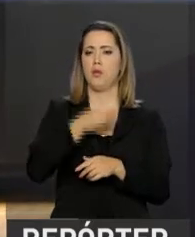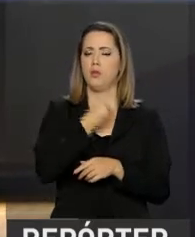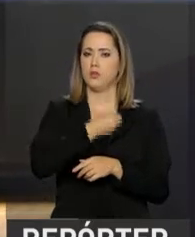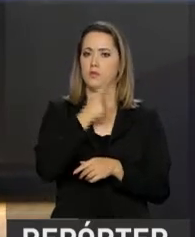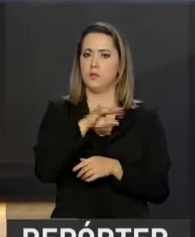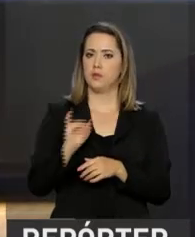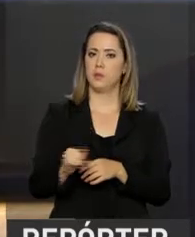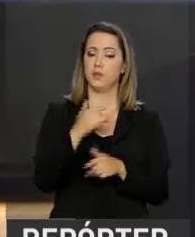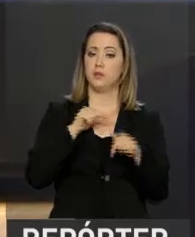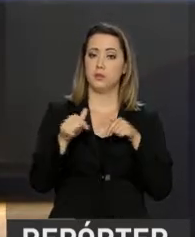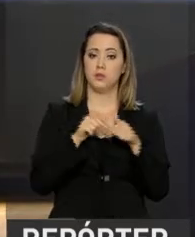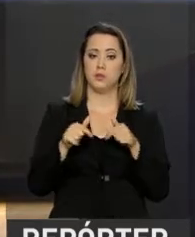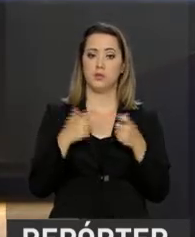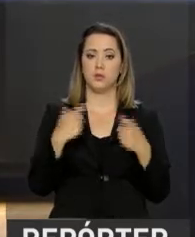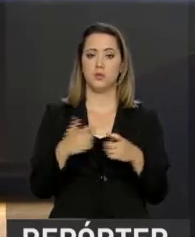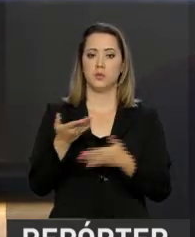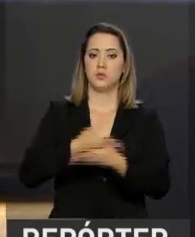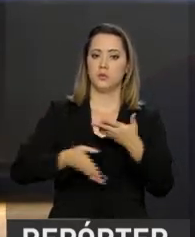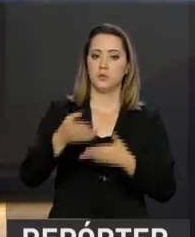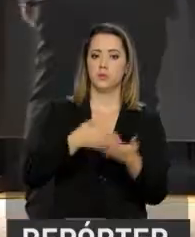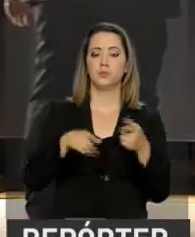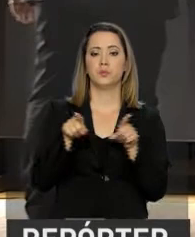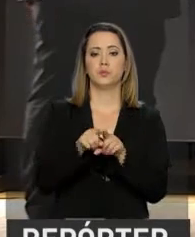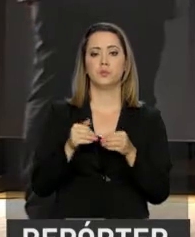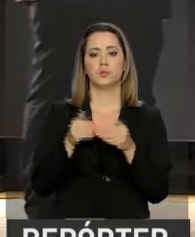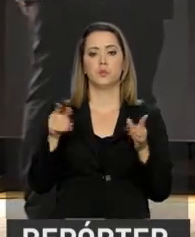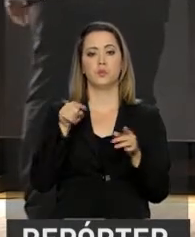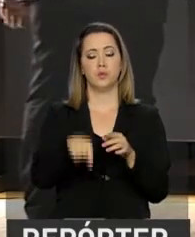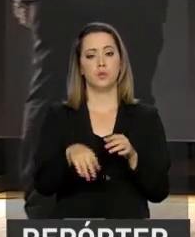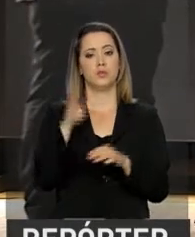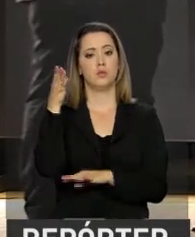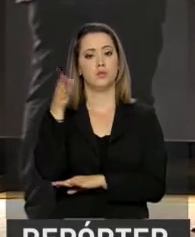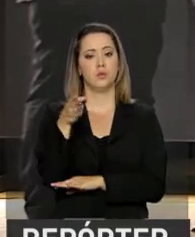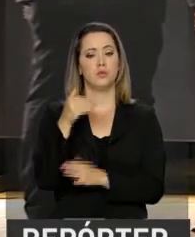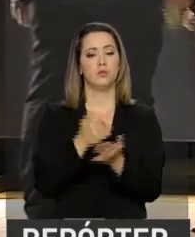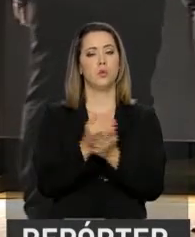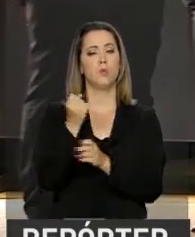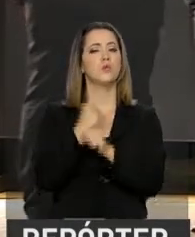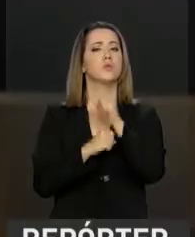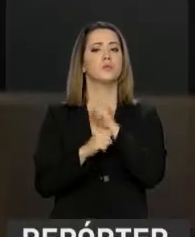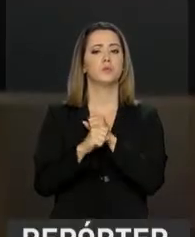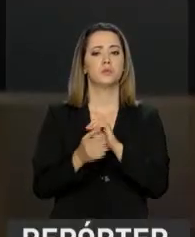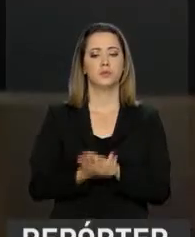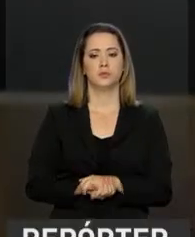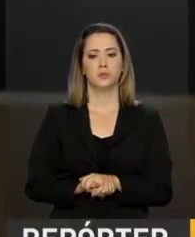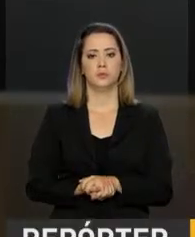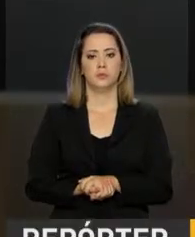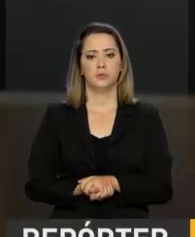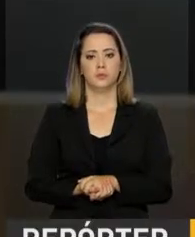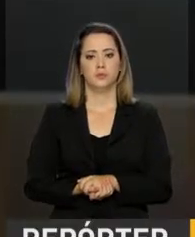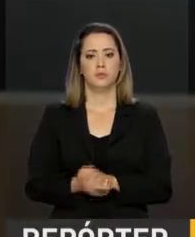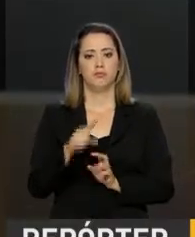a oportunidade de trabalho na área de relações públicas veio com a inauguração deste hotel no início do ano passado foi um